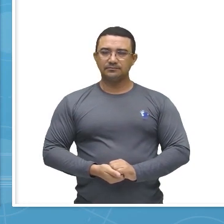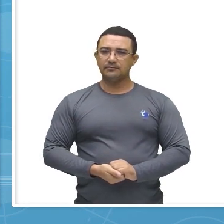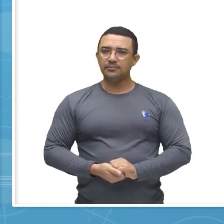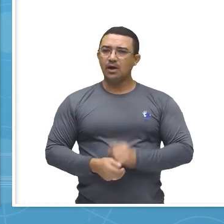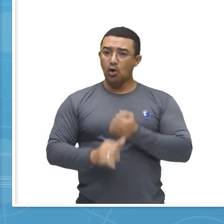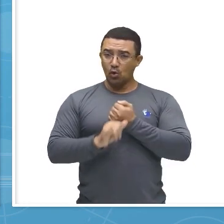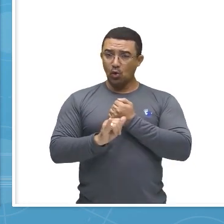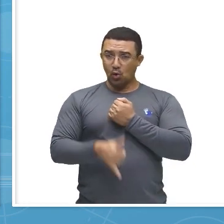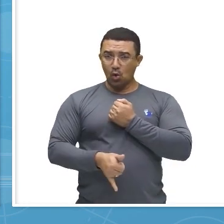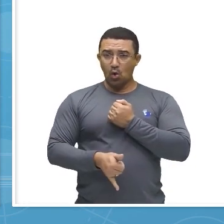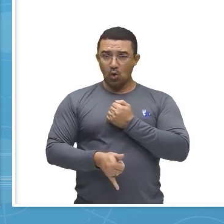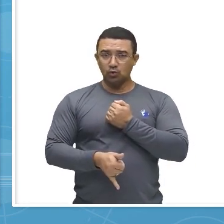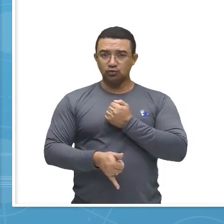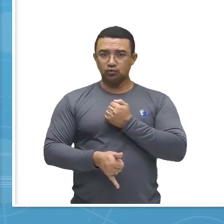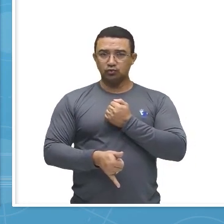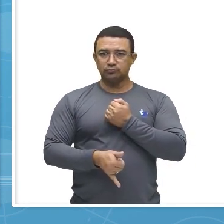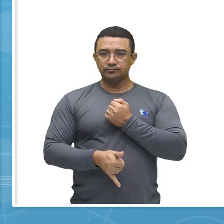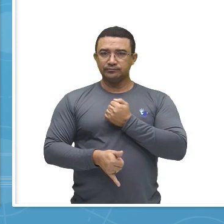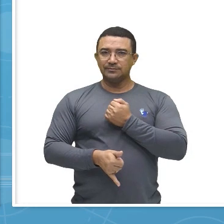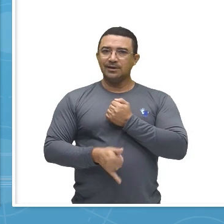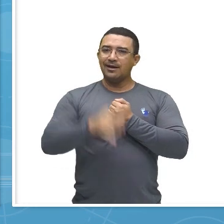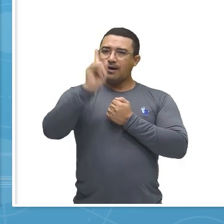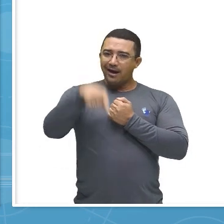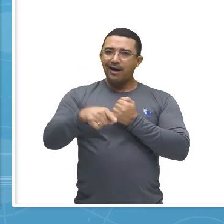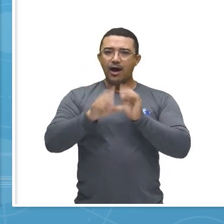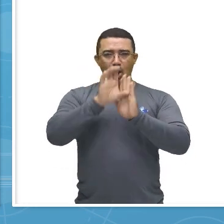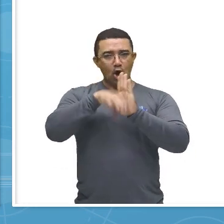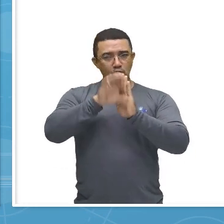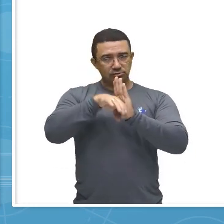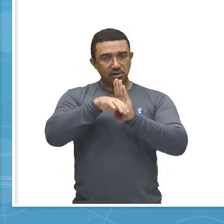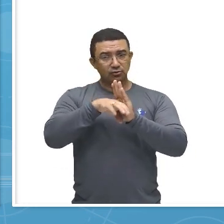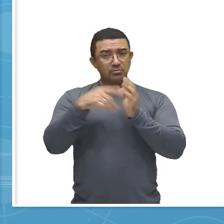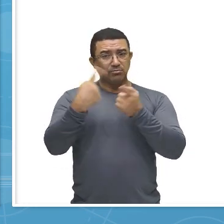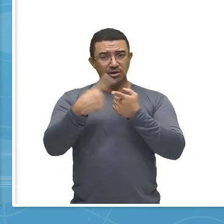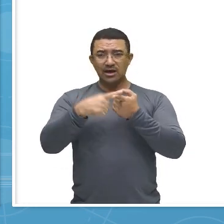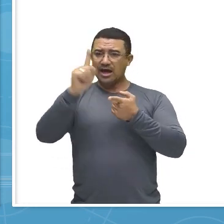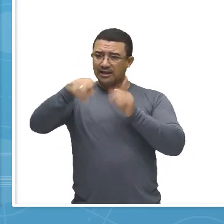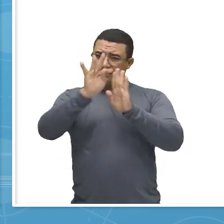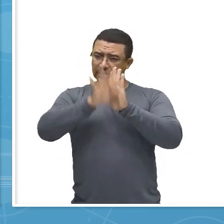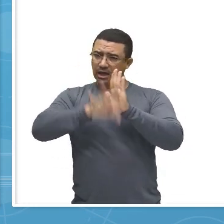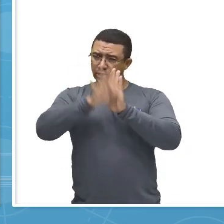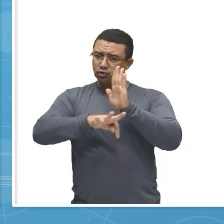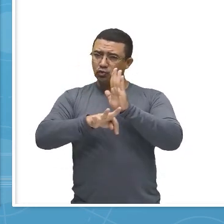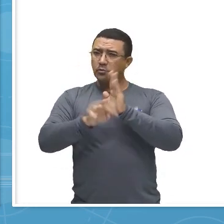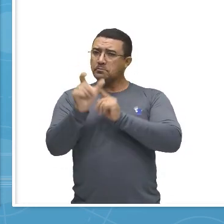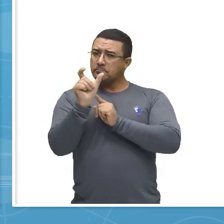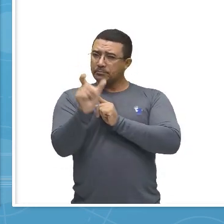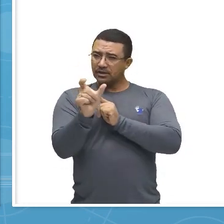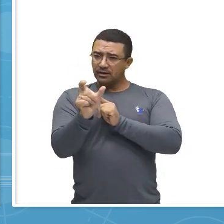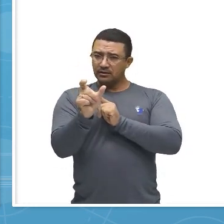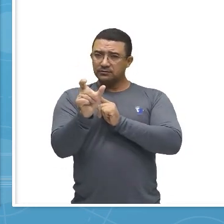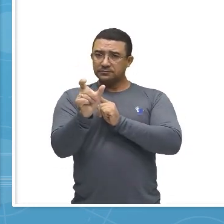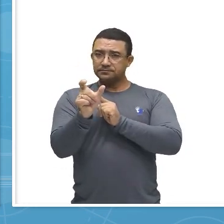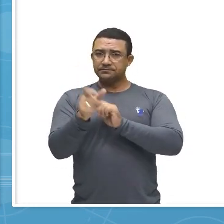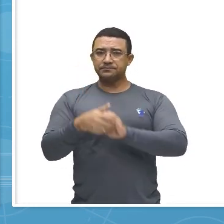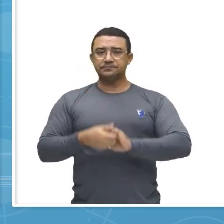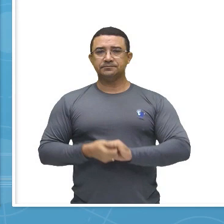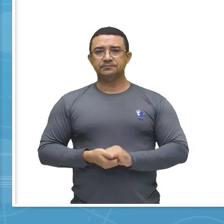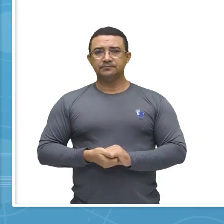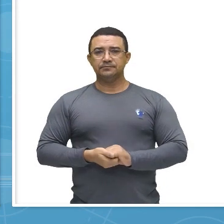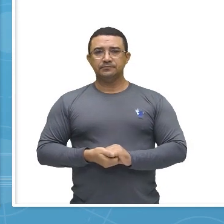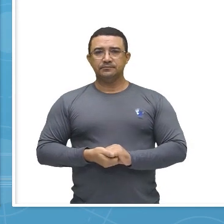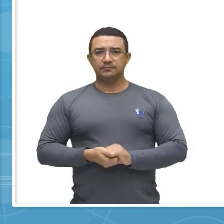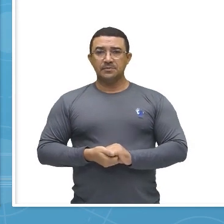Conto, classicamente diz que o conto se define pela sua pequena extensão. Falei aqui, né, uma narrativa de curta